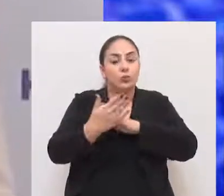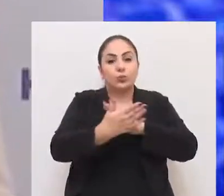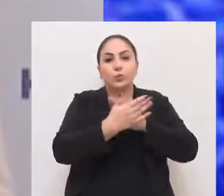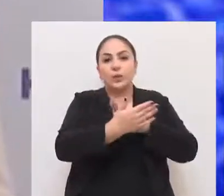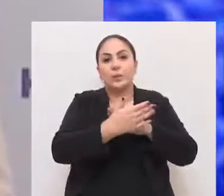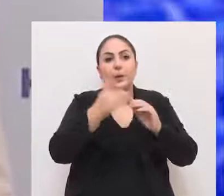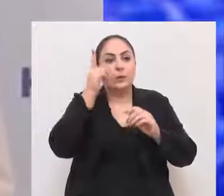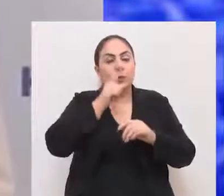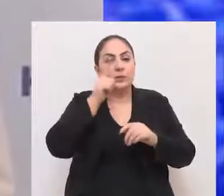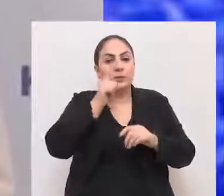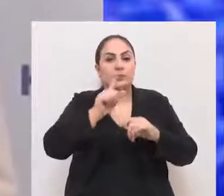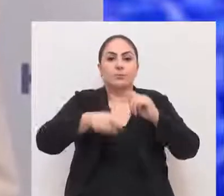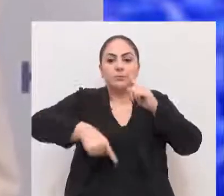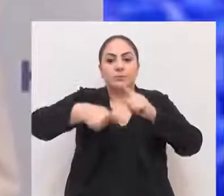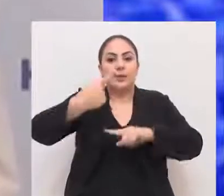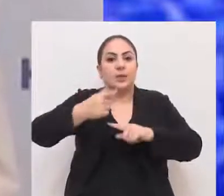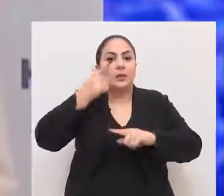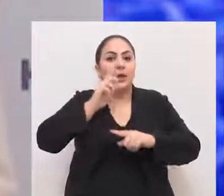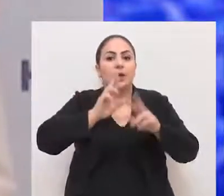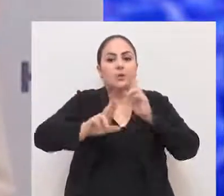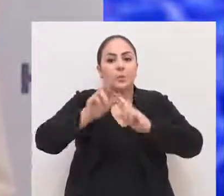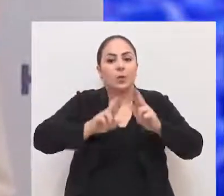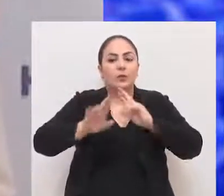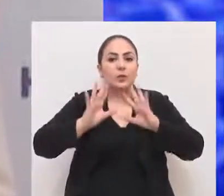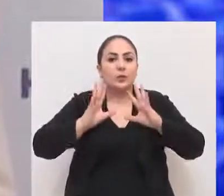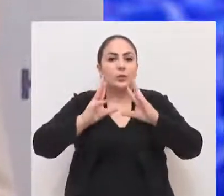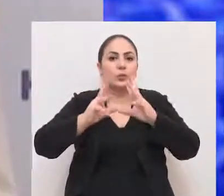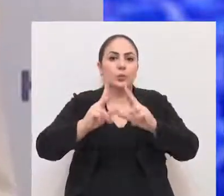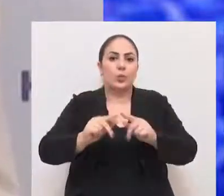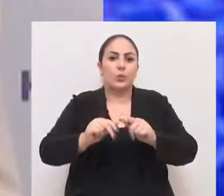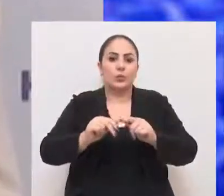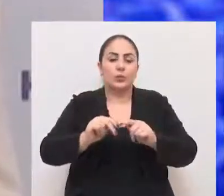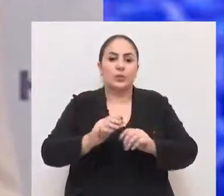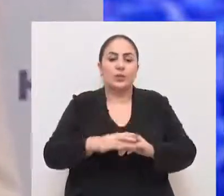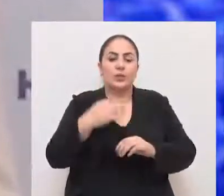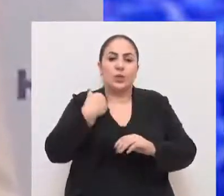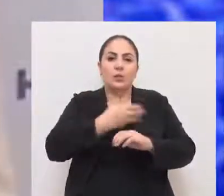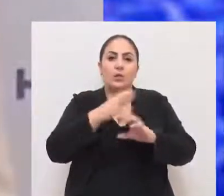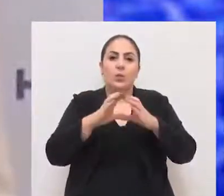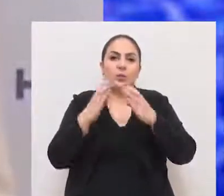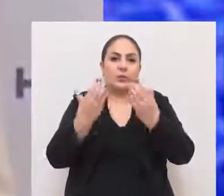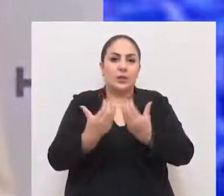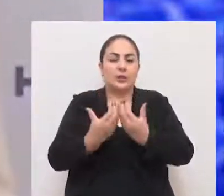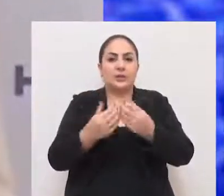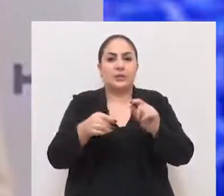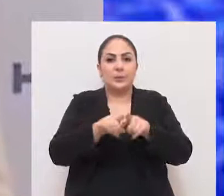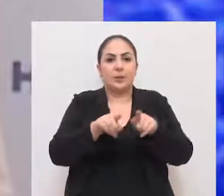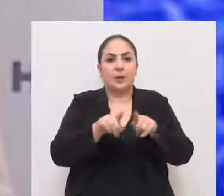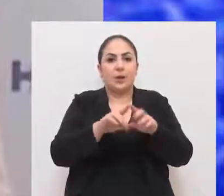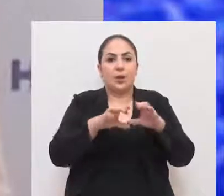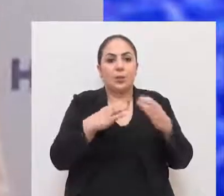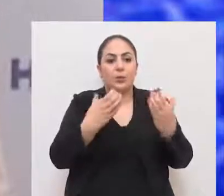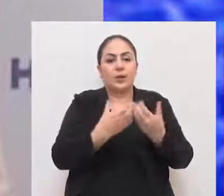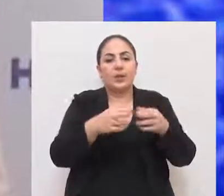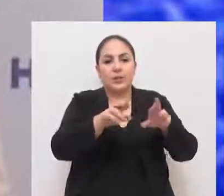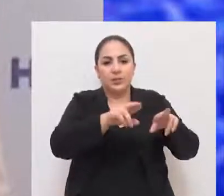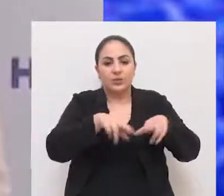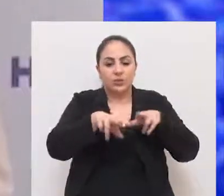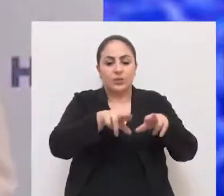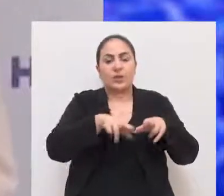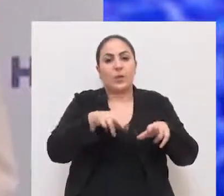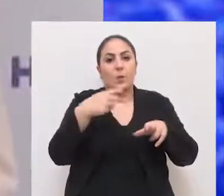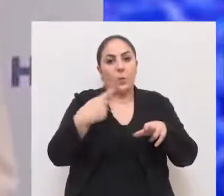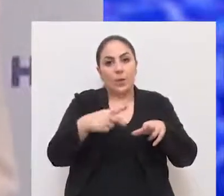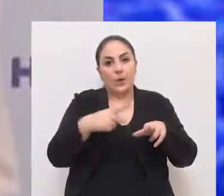precisamos de ajuda para podermos corresponder às ansiedades da nossa comunidade e da comunidade